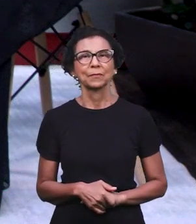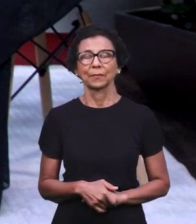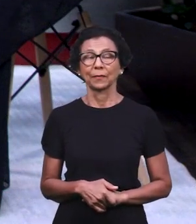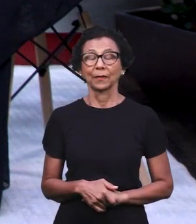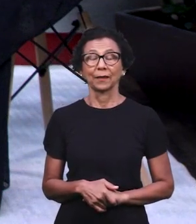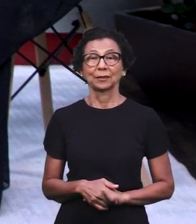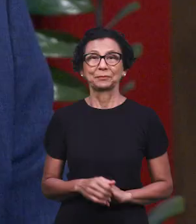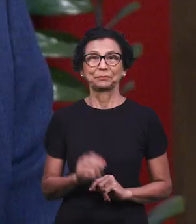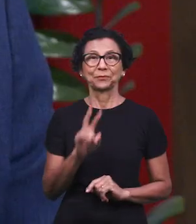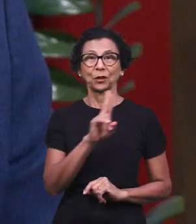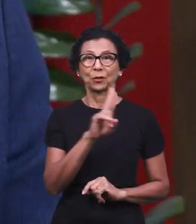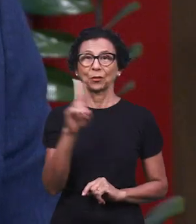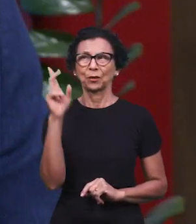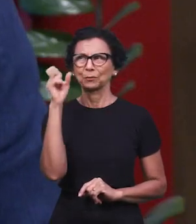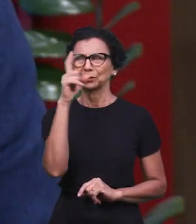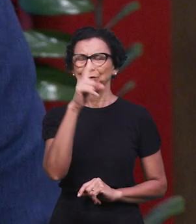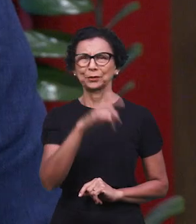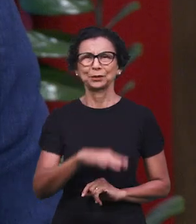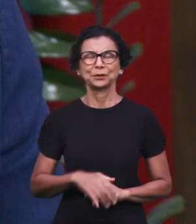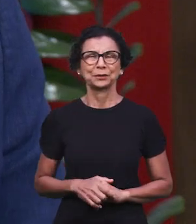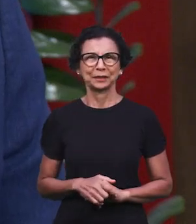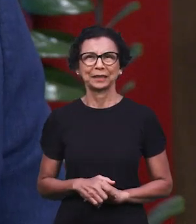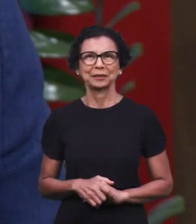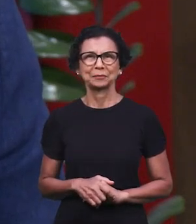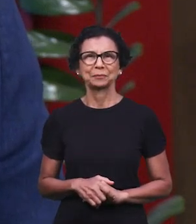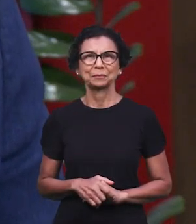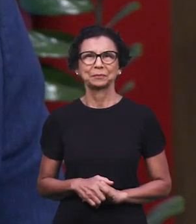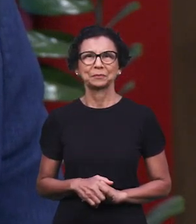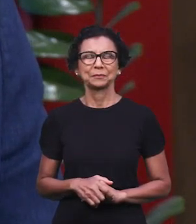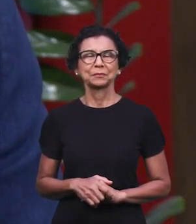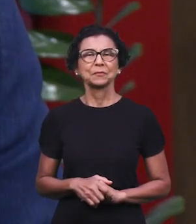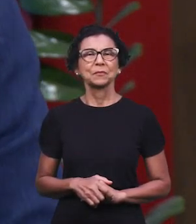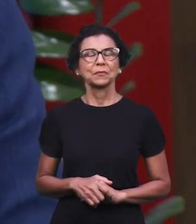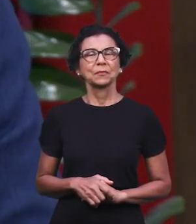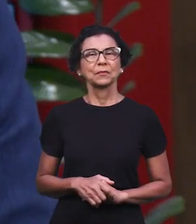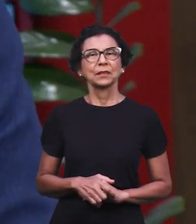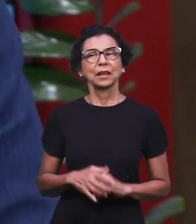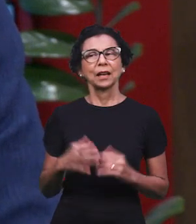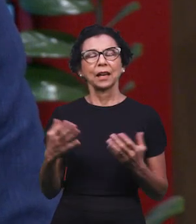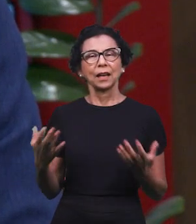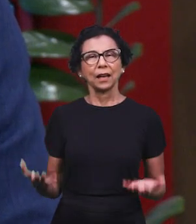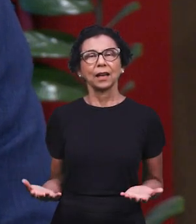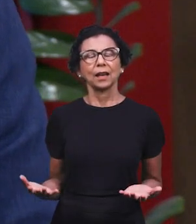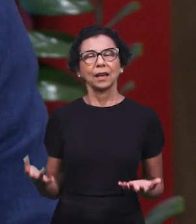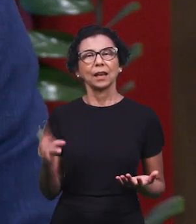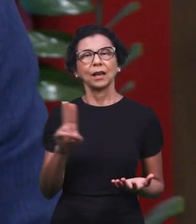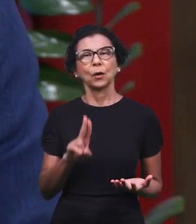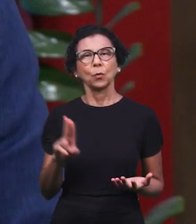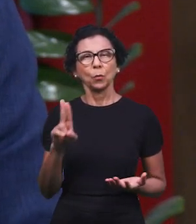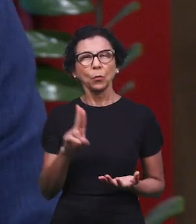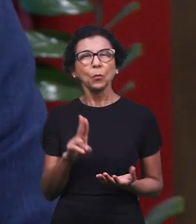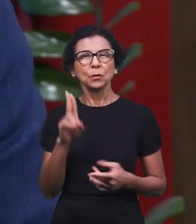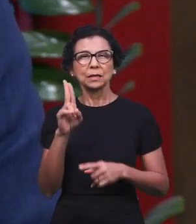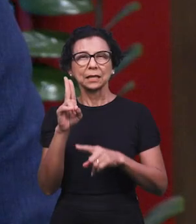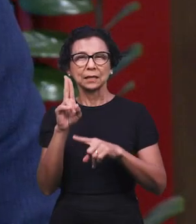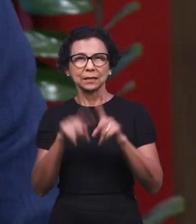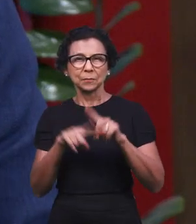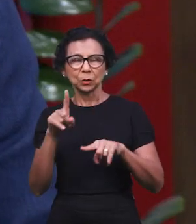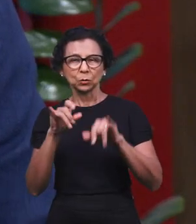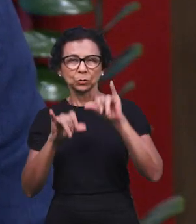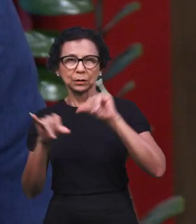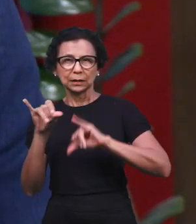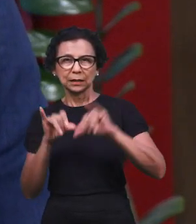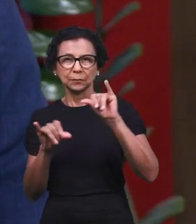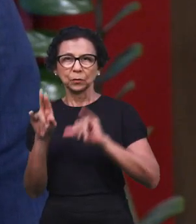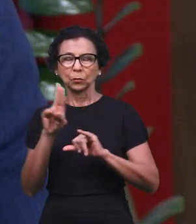composto químico que odontologicamente é realizado ali para atingir o clareamento do dente. Agora, a